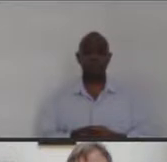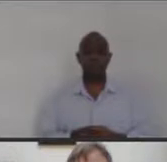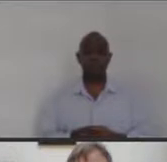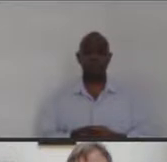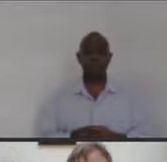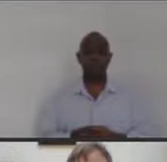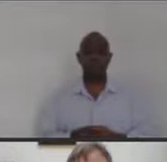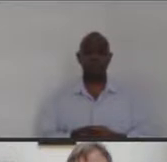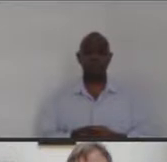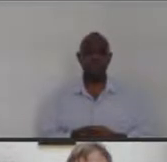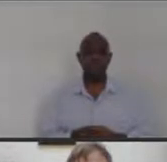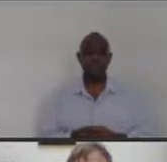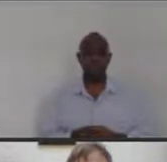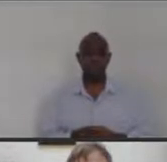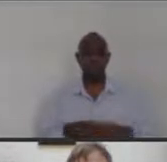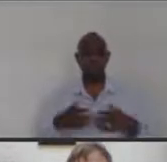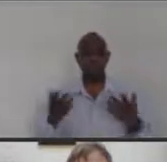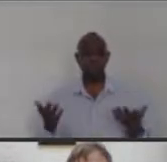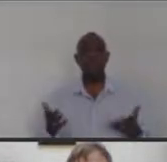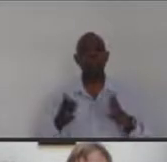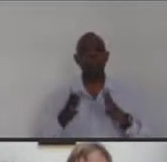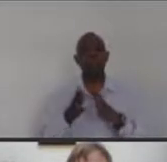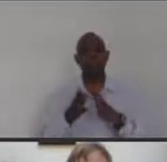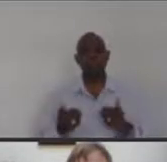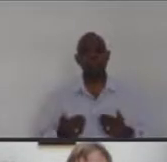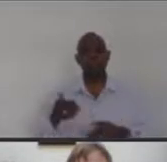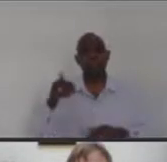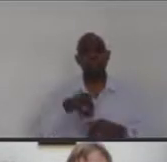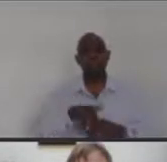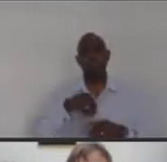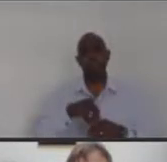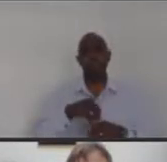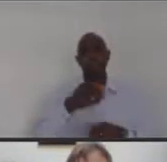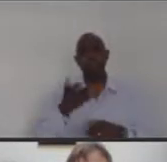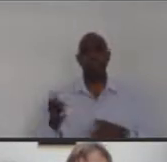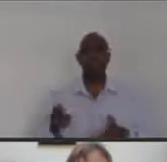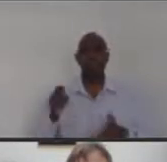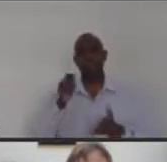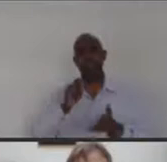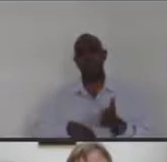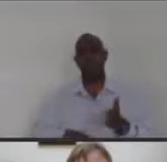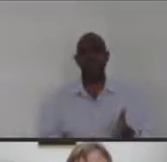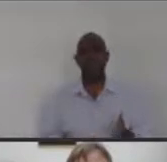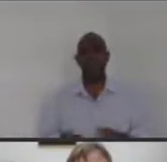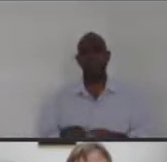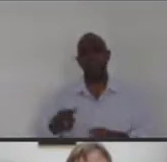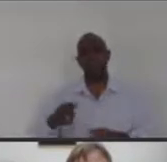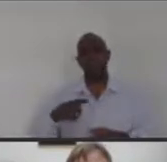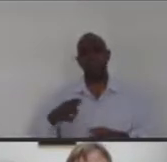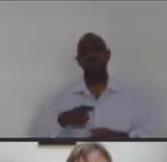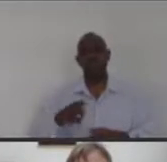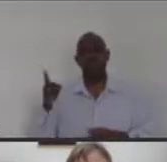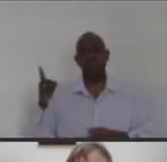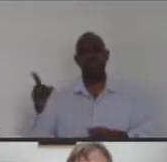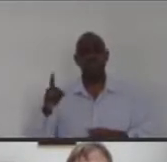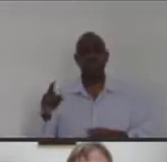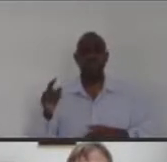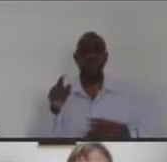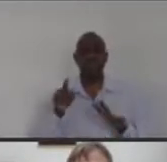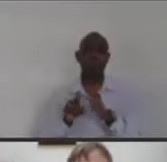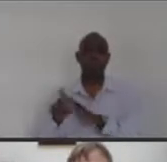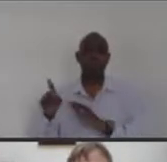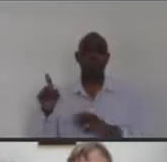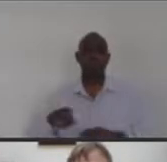Senhores vereadores, eu peço o voto dos senhores e também aqueles que puderem subscrever. A pergunta para a empresa BRK ela é muito importante